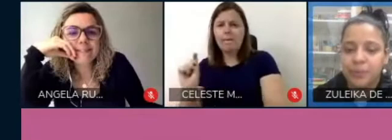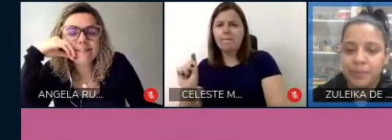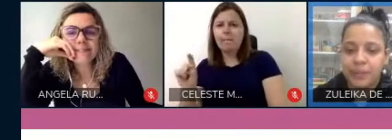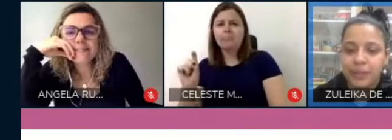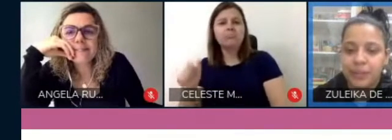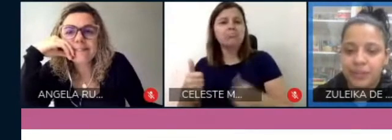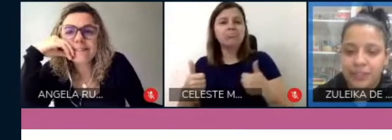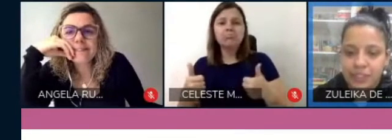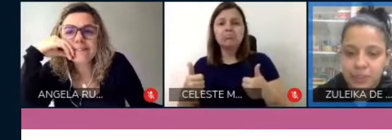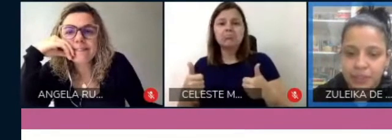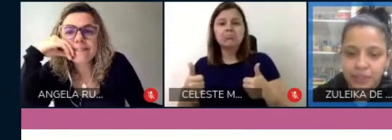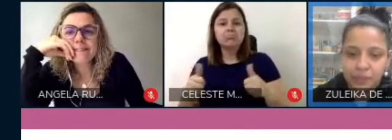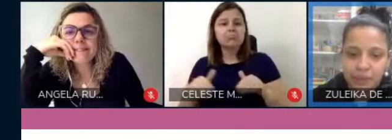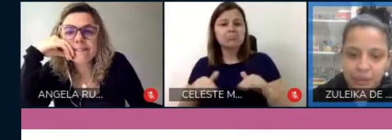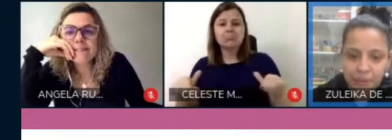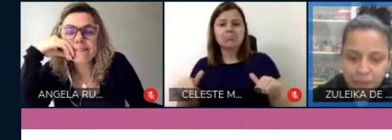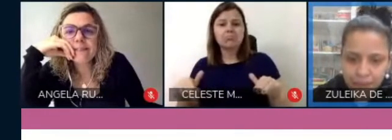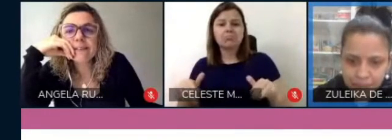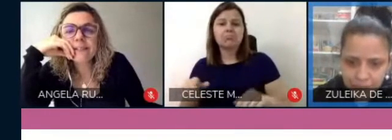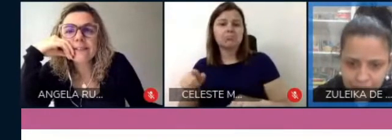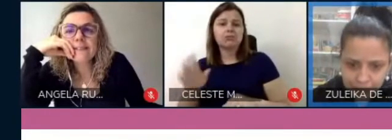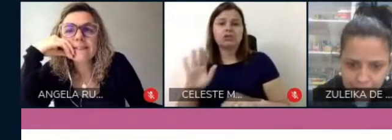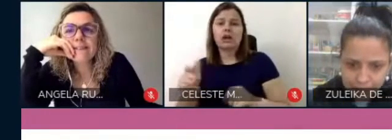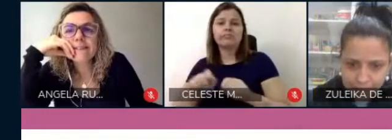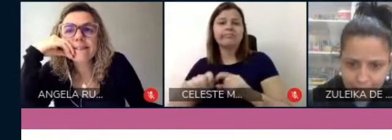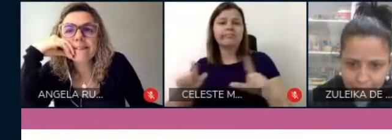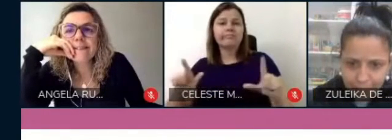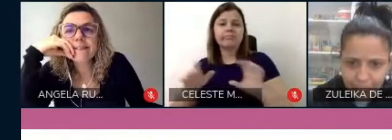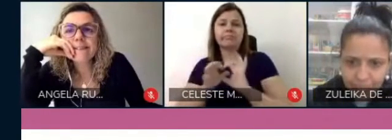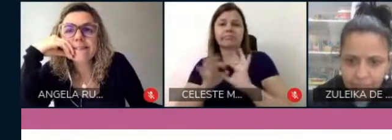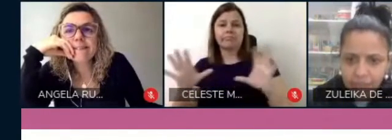E pronto, ele vai estar disponível para mim.